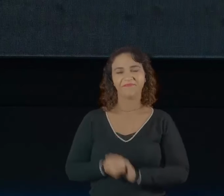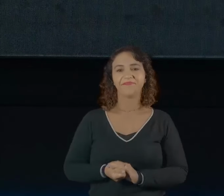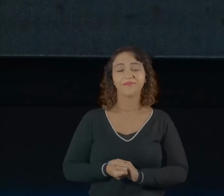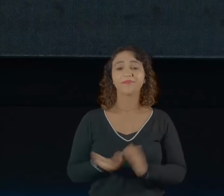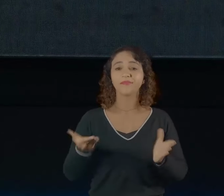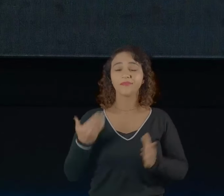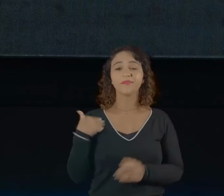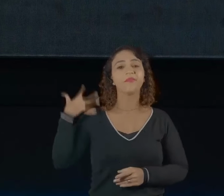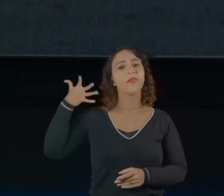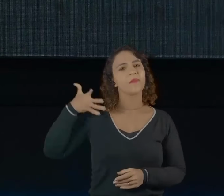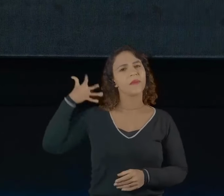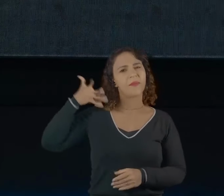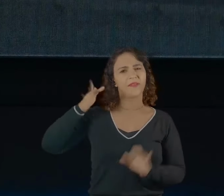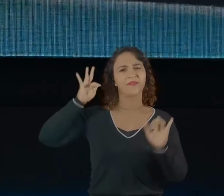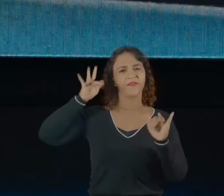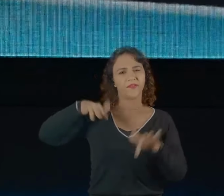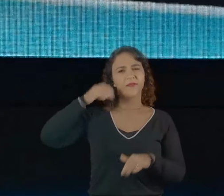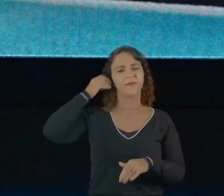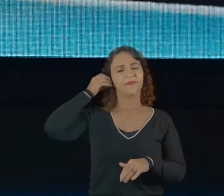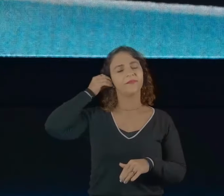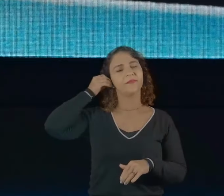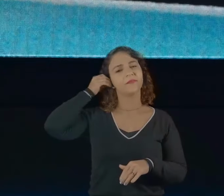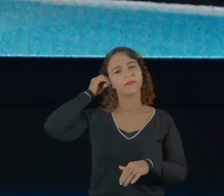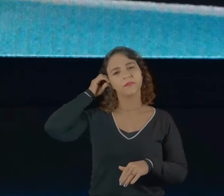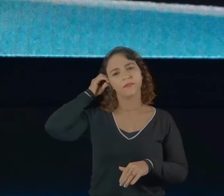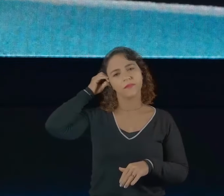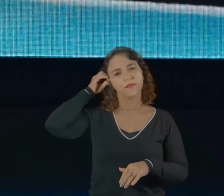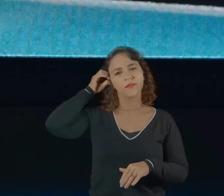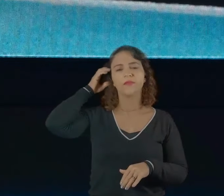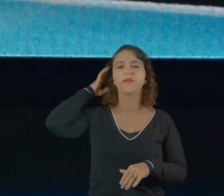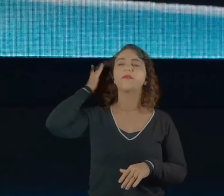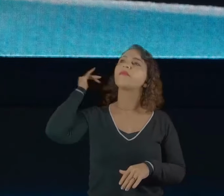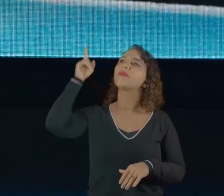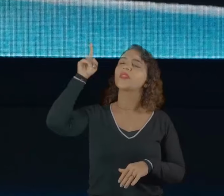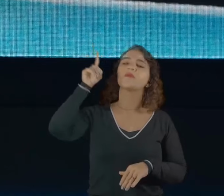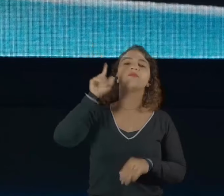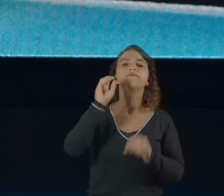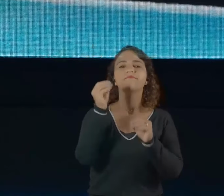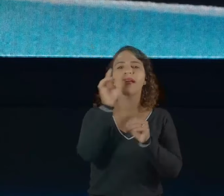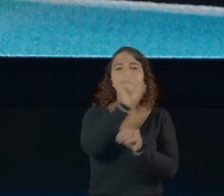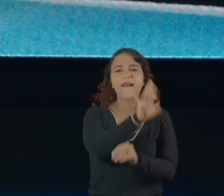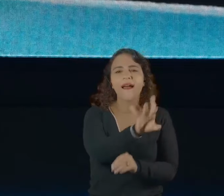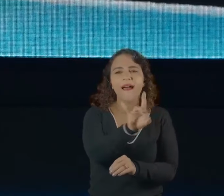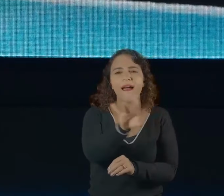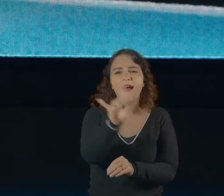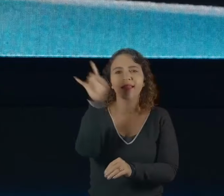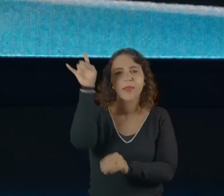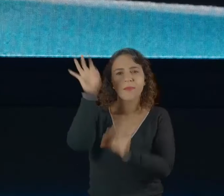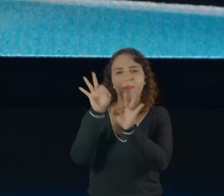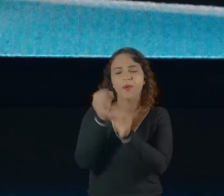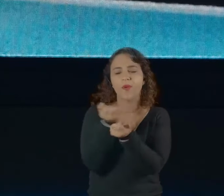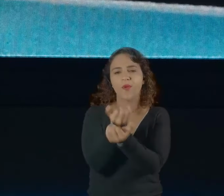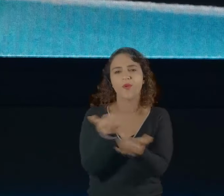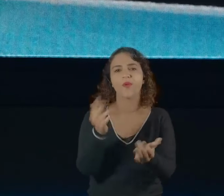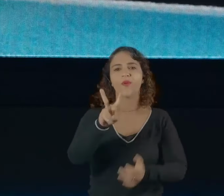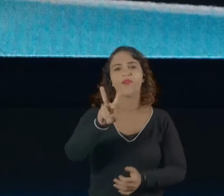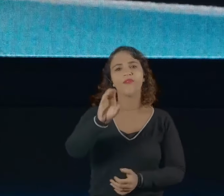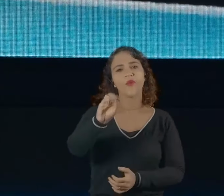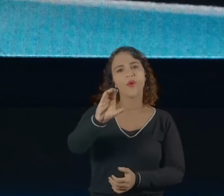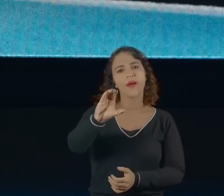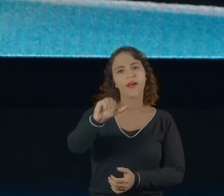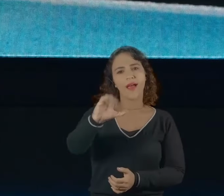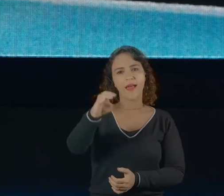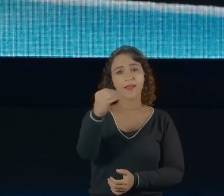essa palavra dizendo que Deus tem uma vocação para todos nós que somos do Senhor.